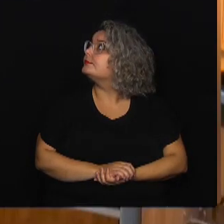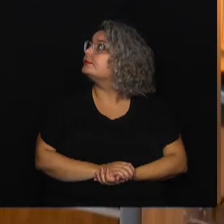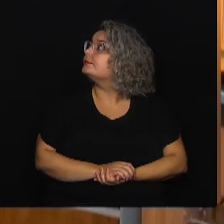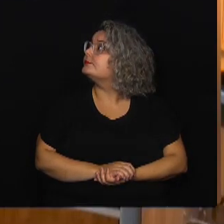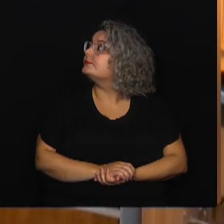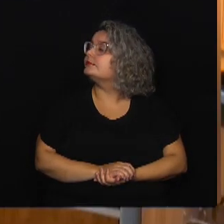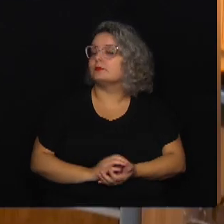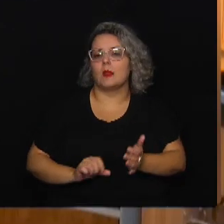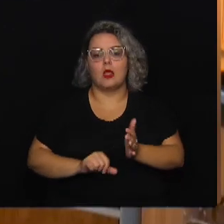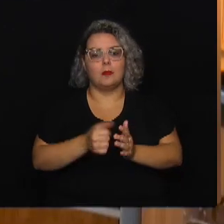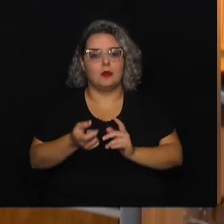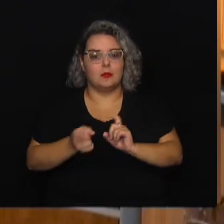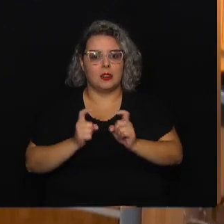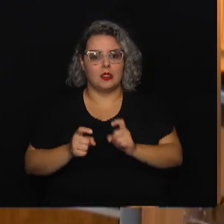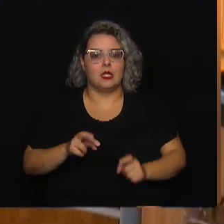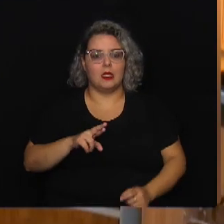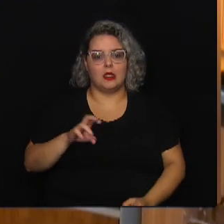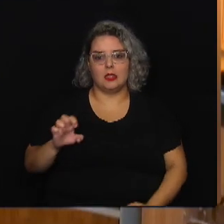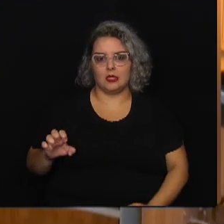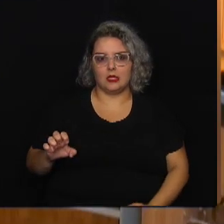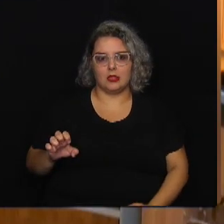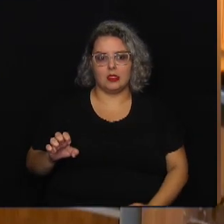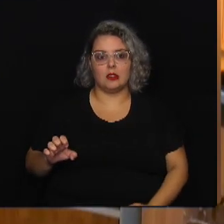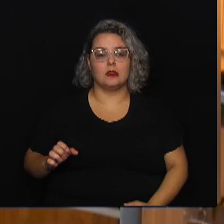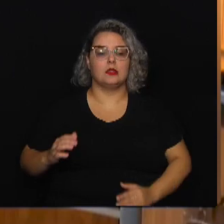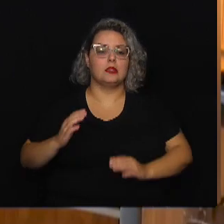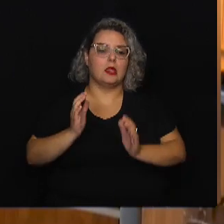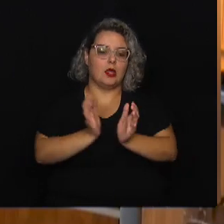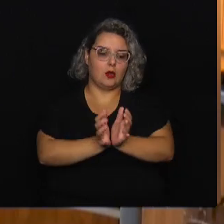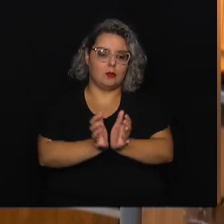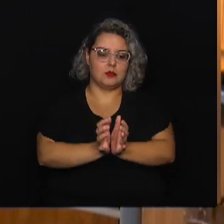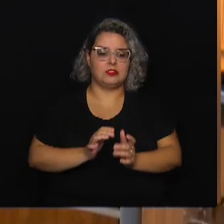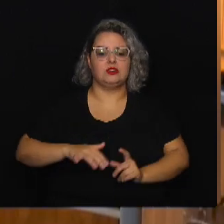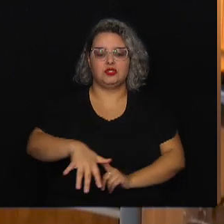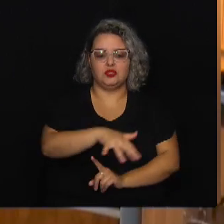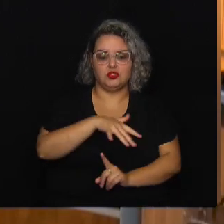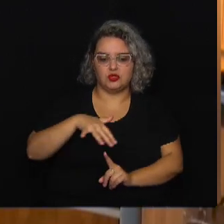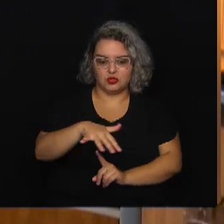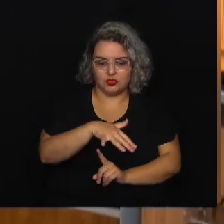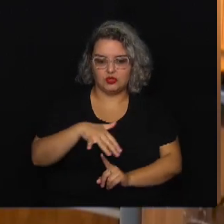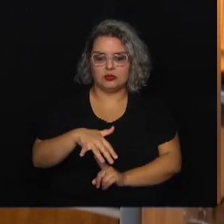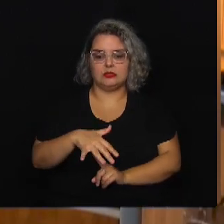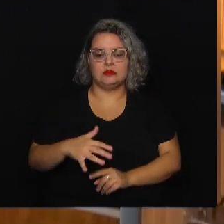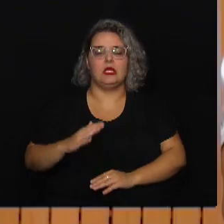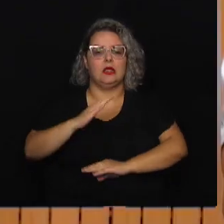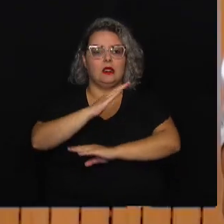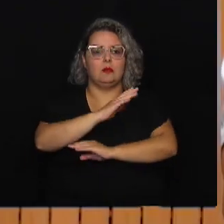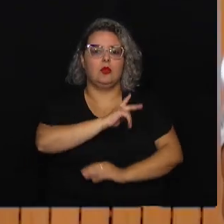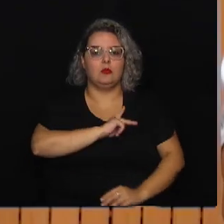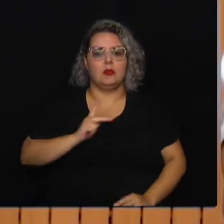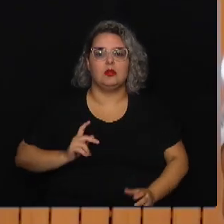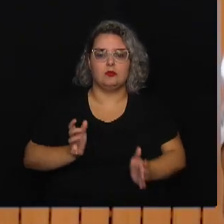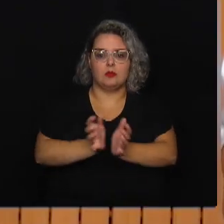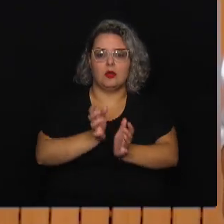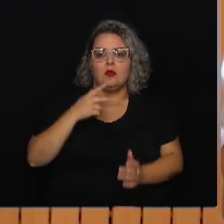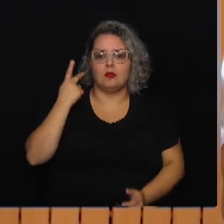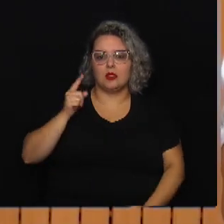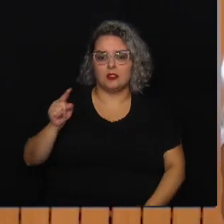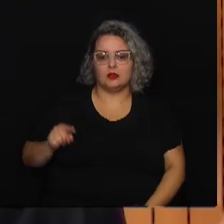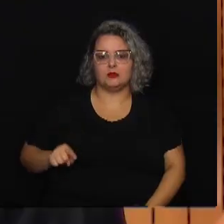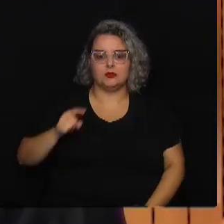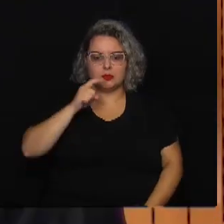Na primeira reunião extraordinária da Comissão de Meio Ambiente da Câmara, o presidente do grupo, o vereador Zé